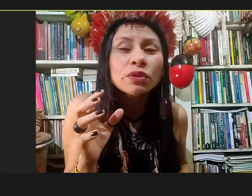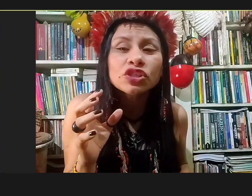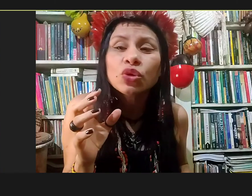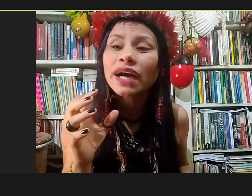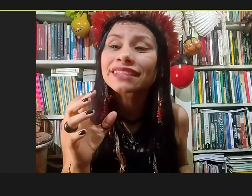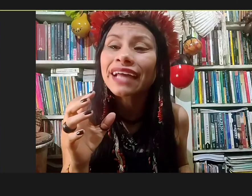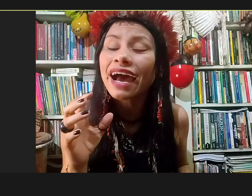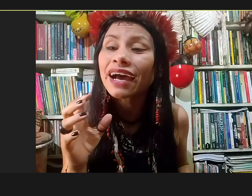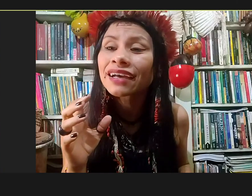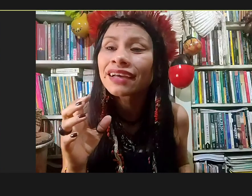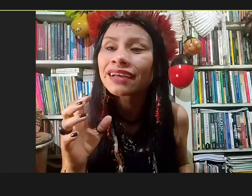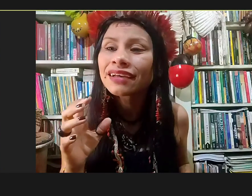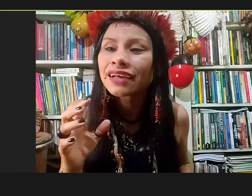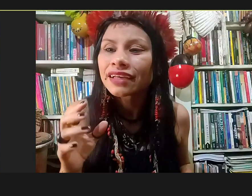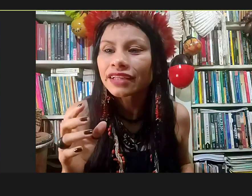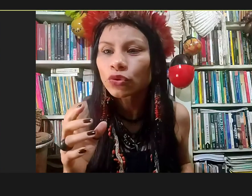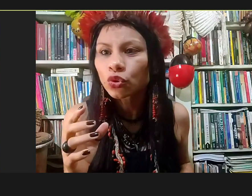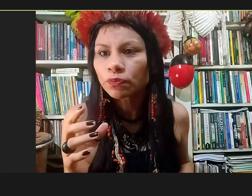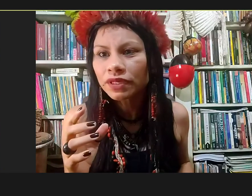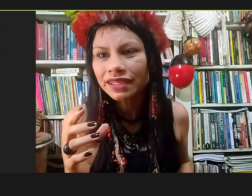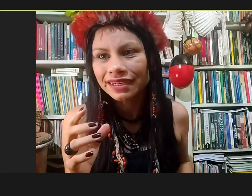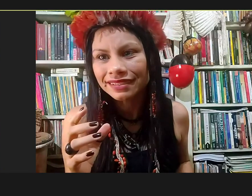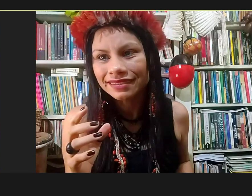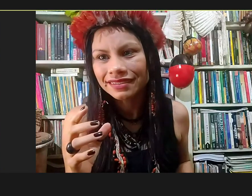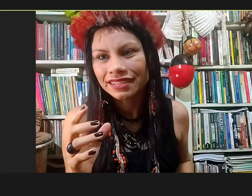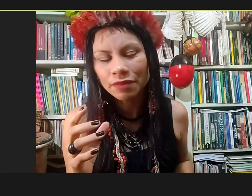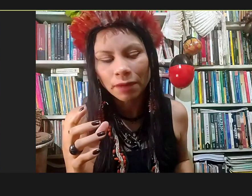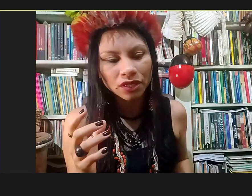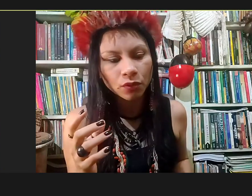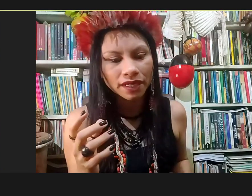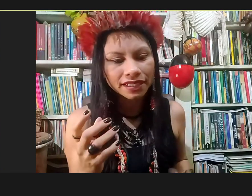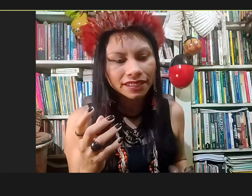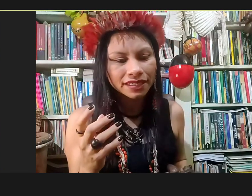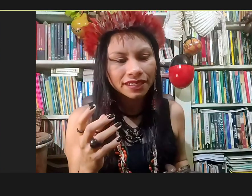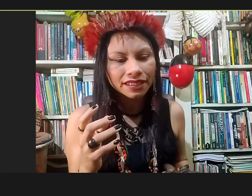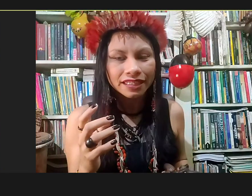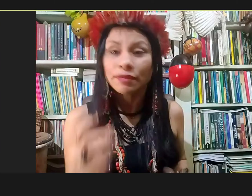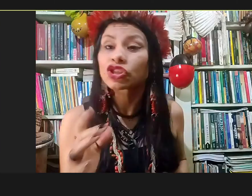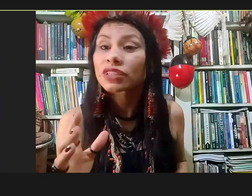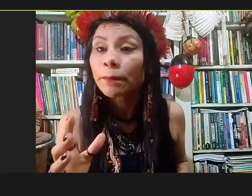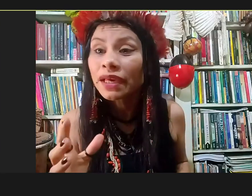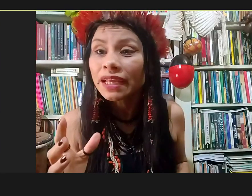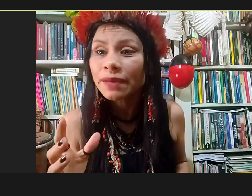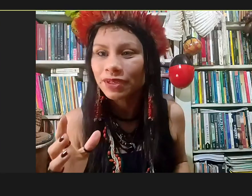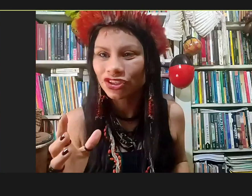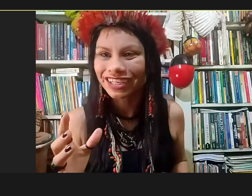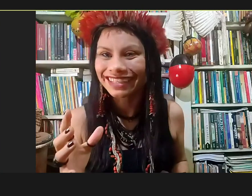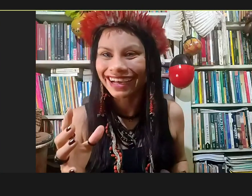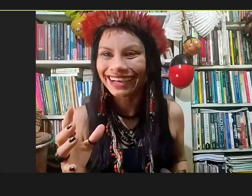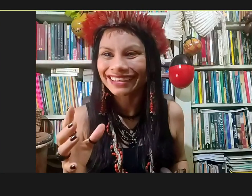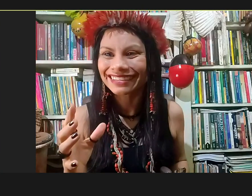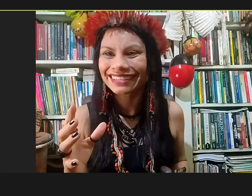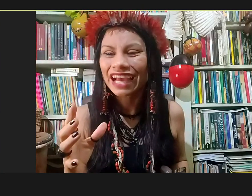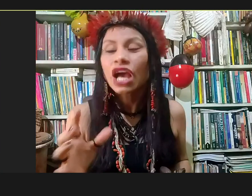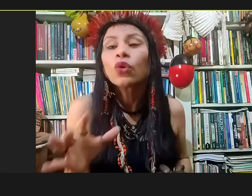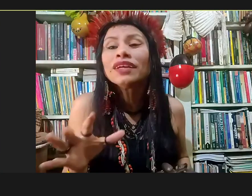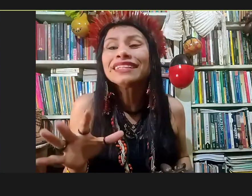espíritos estão a te guardar. Tem Curupira e Mapinguari Tem uma tinta perê para te